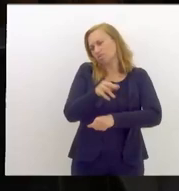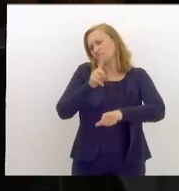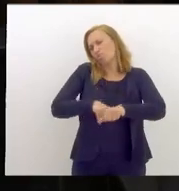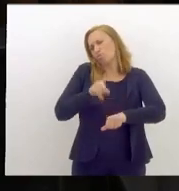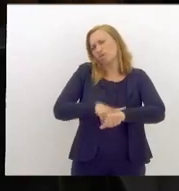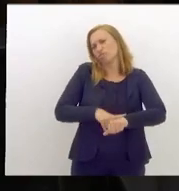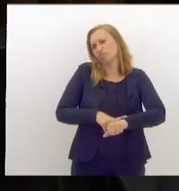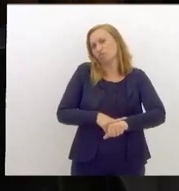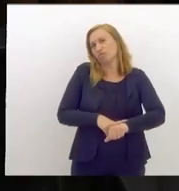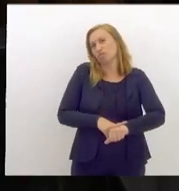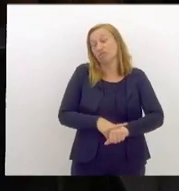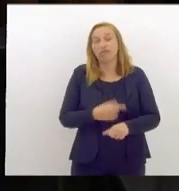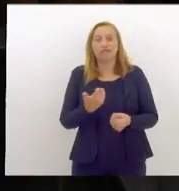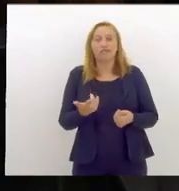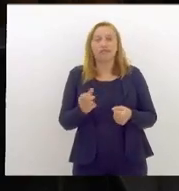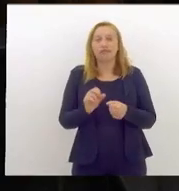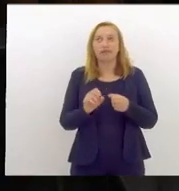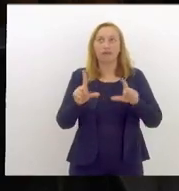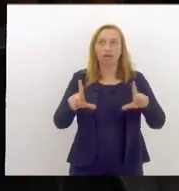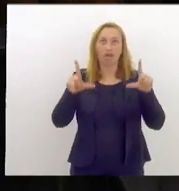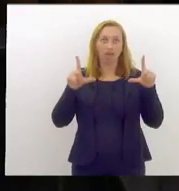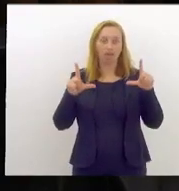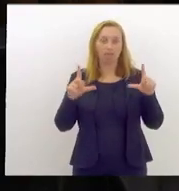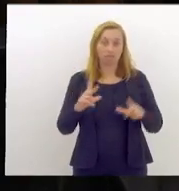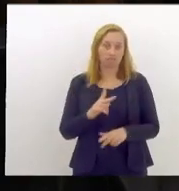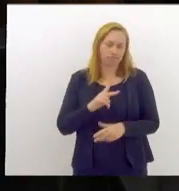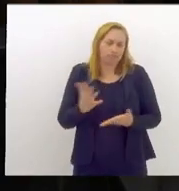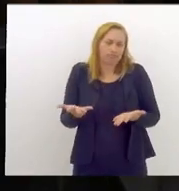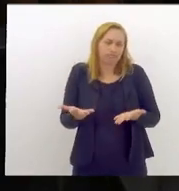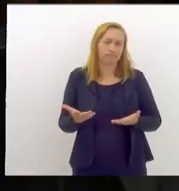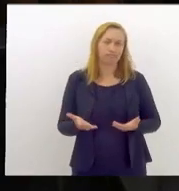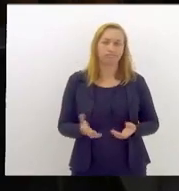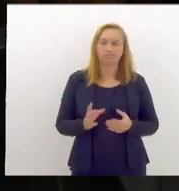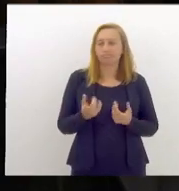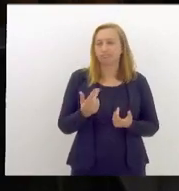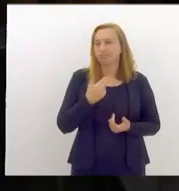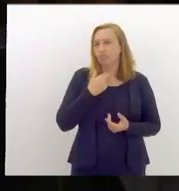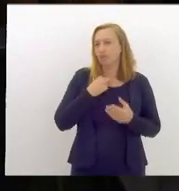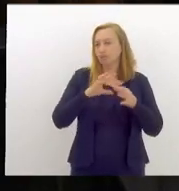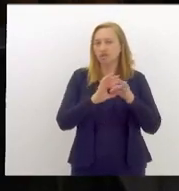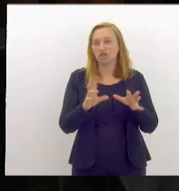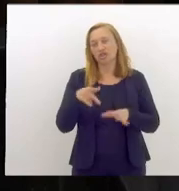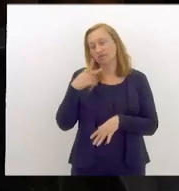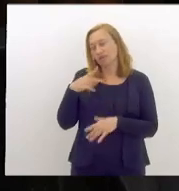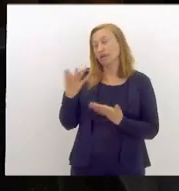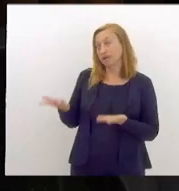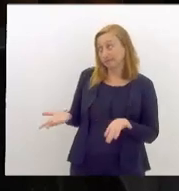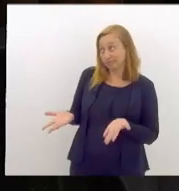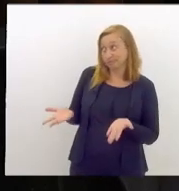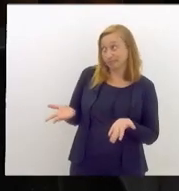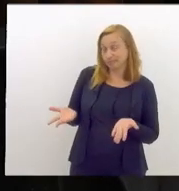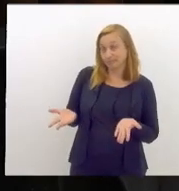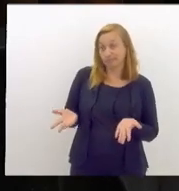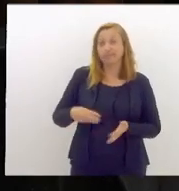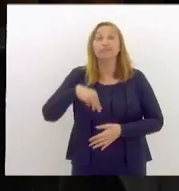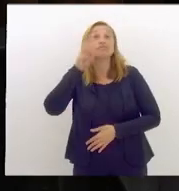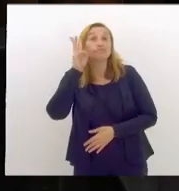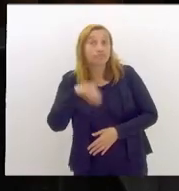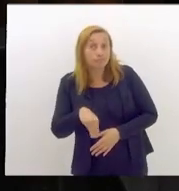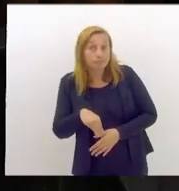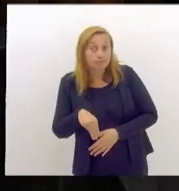para fazer a sua propaganda pessoal eu não posso deixar aqui de fazer menções relevantes de quem